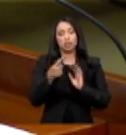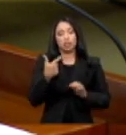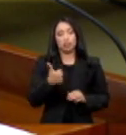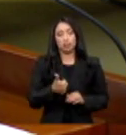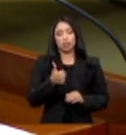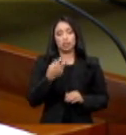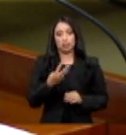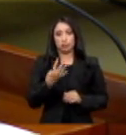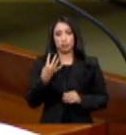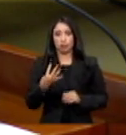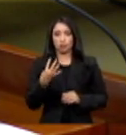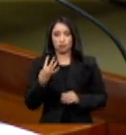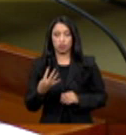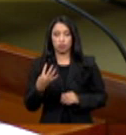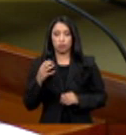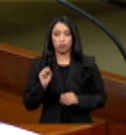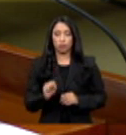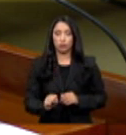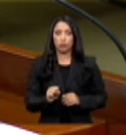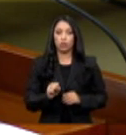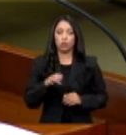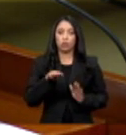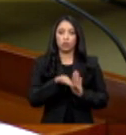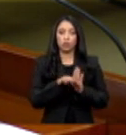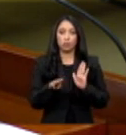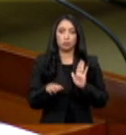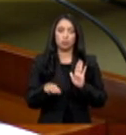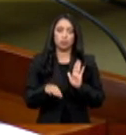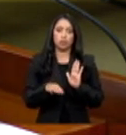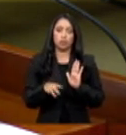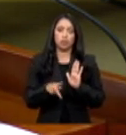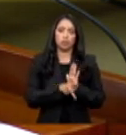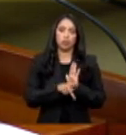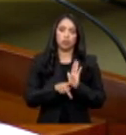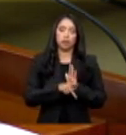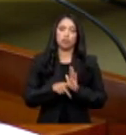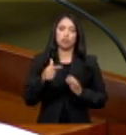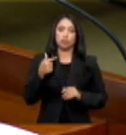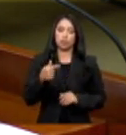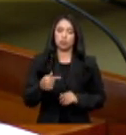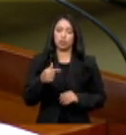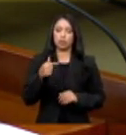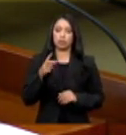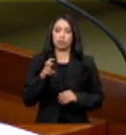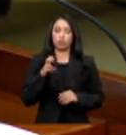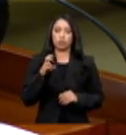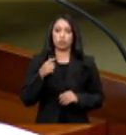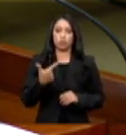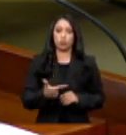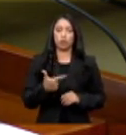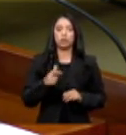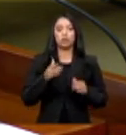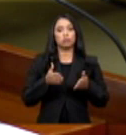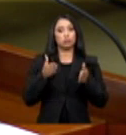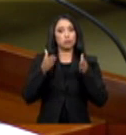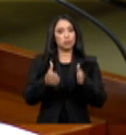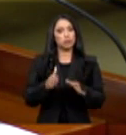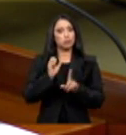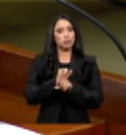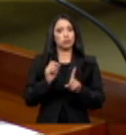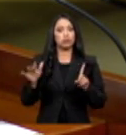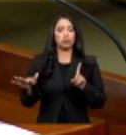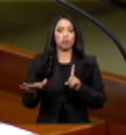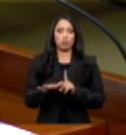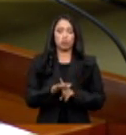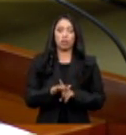13.448, antecedida pela medida provisória 752, em que teve a ampla participação da sociedade, como bem apontou a